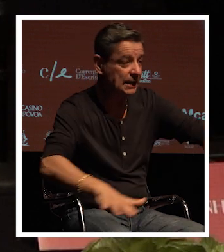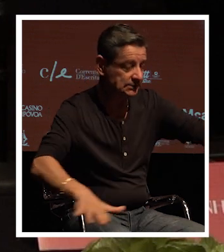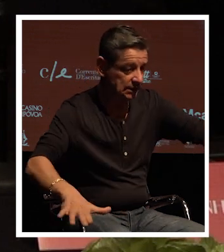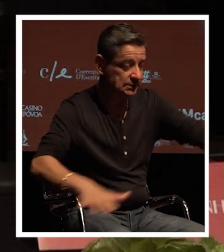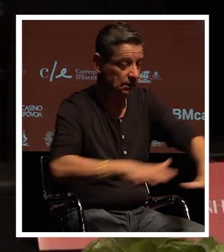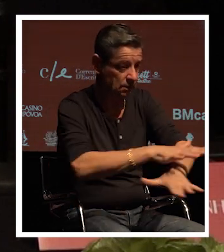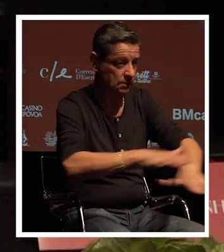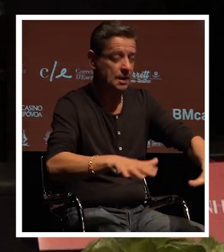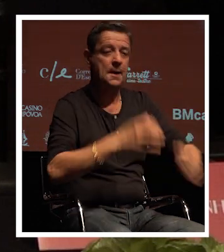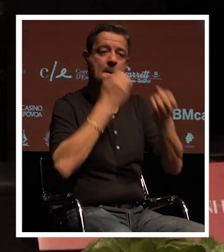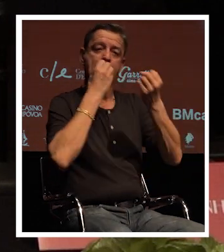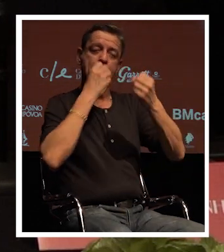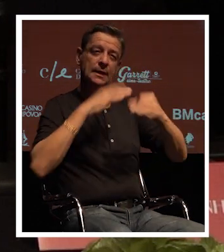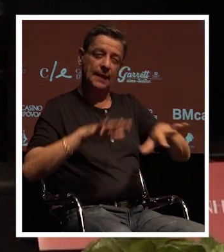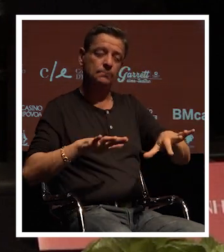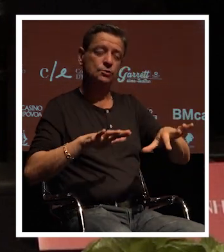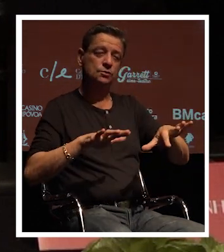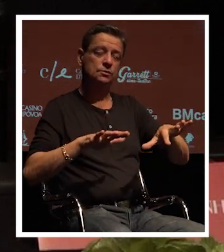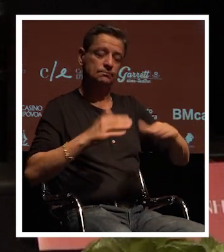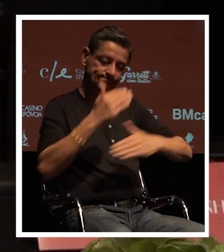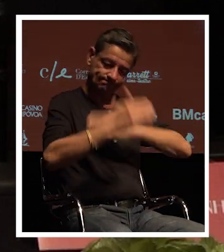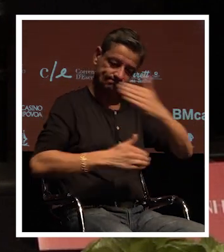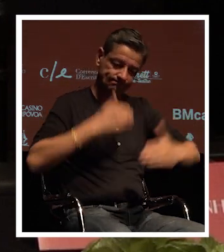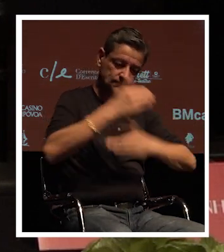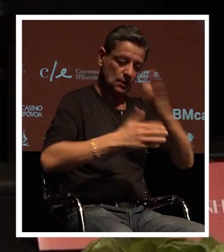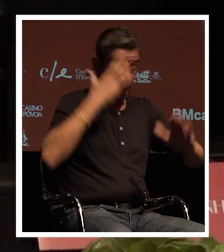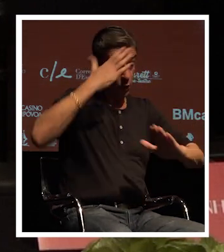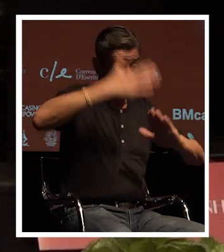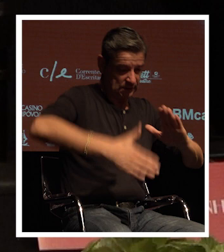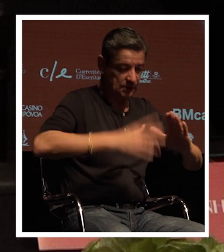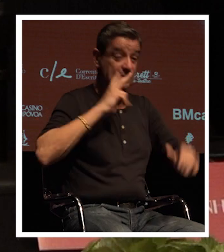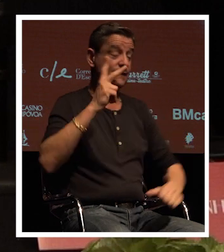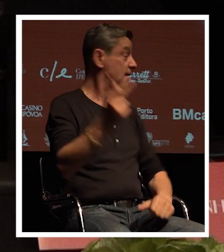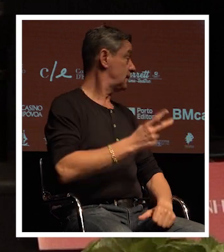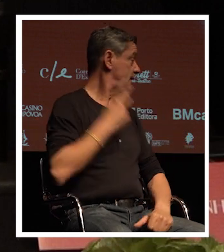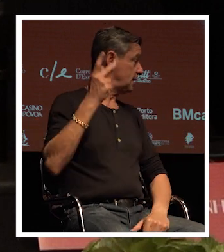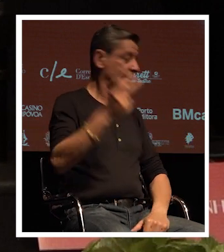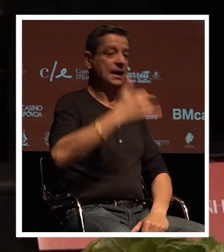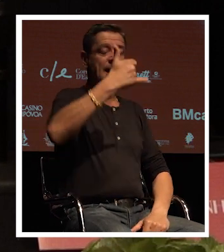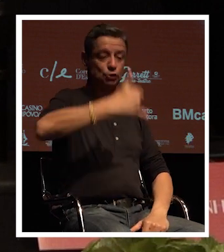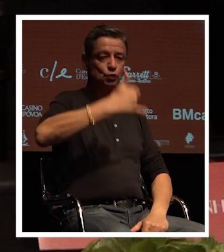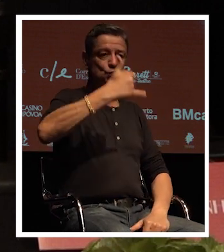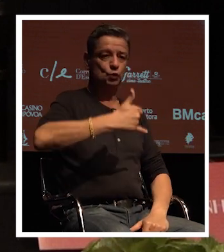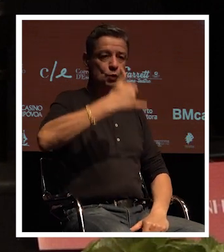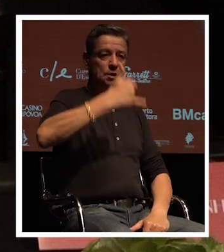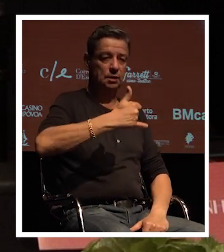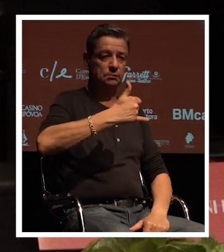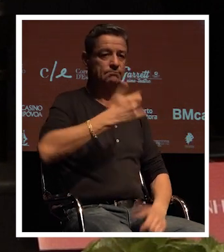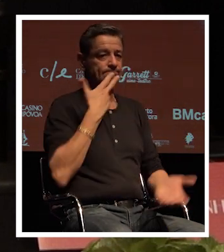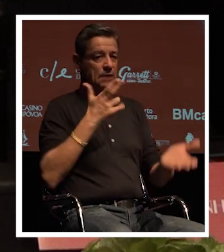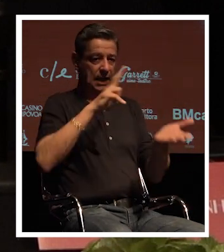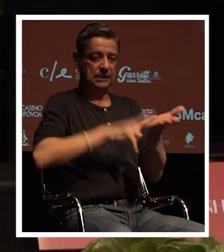crianças que perdemos à medida que que vão acontecendo os condicionamentos da vida a segunda é que ele tem mesmo